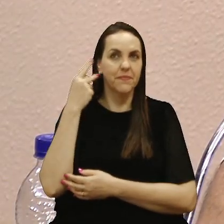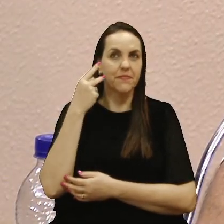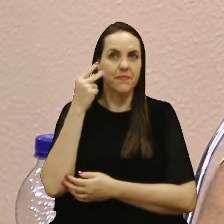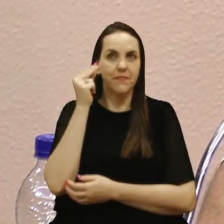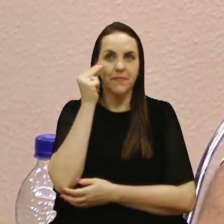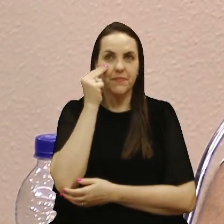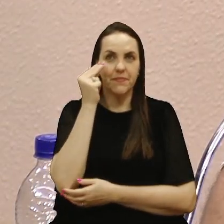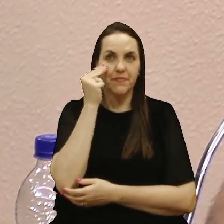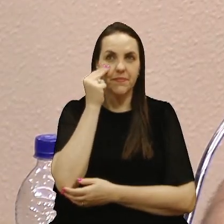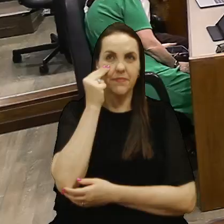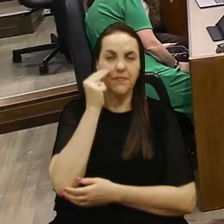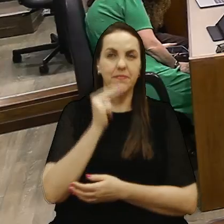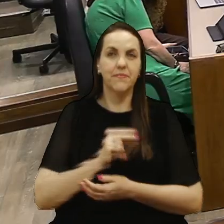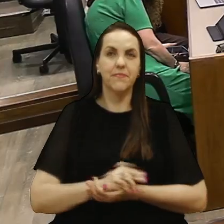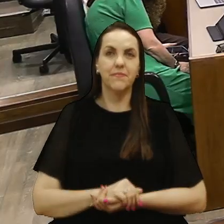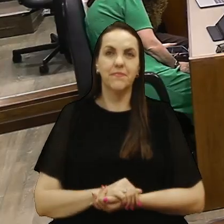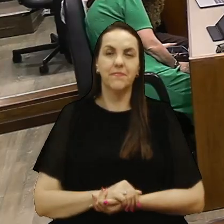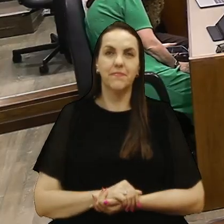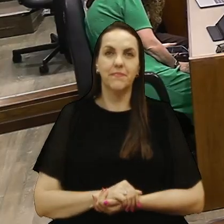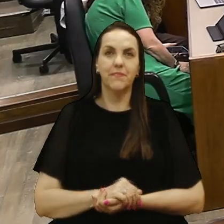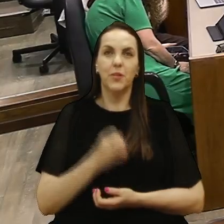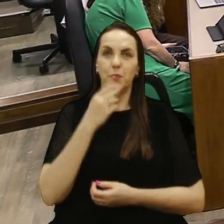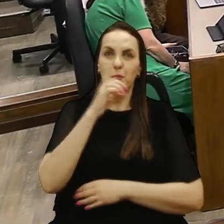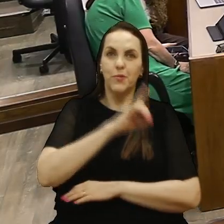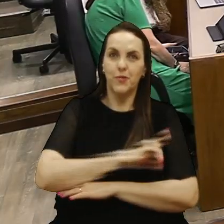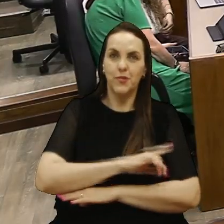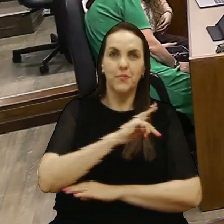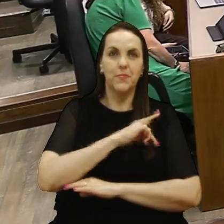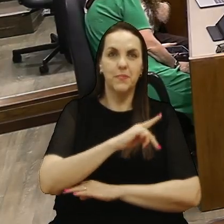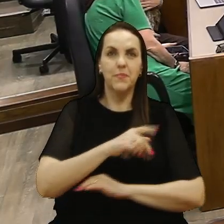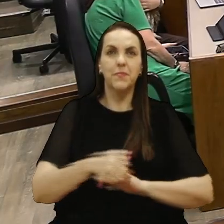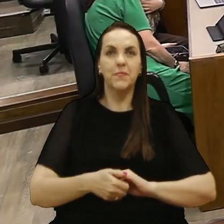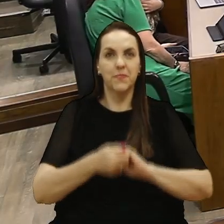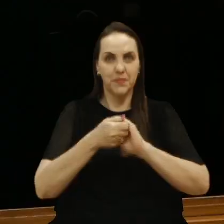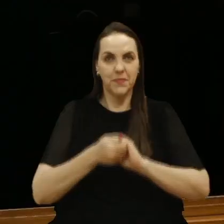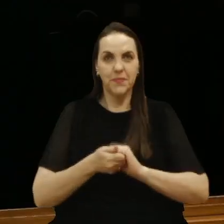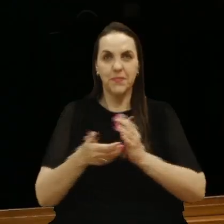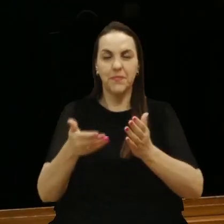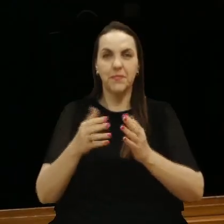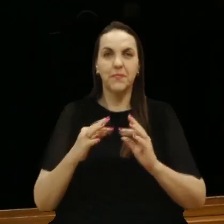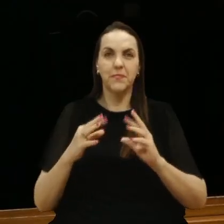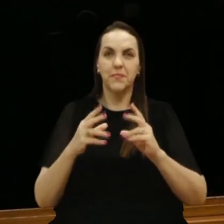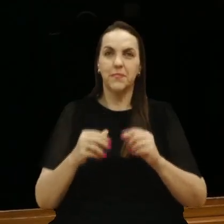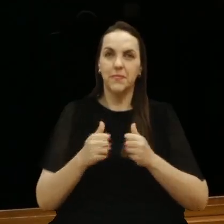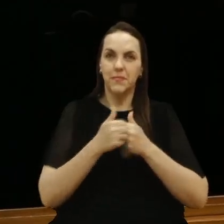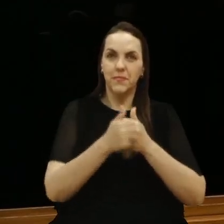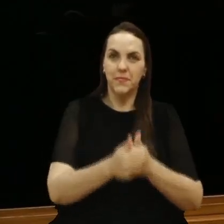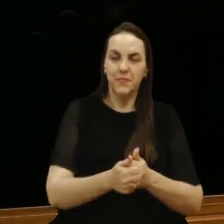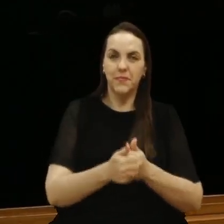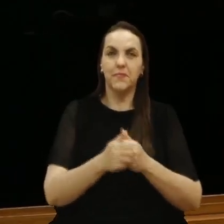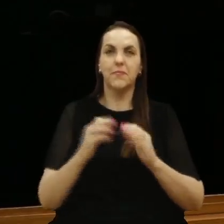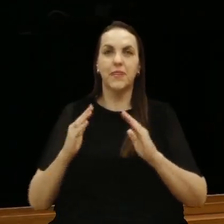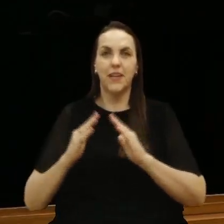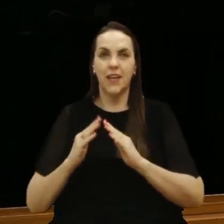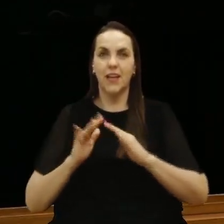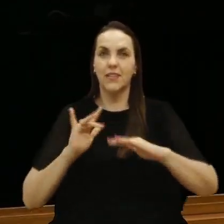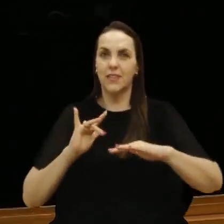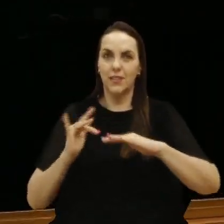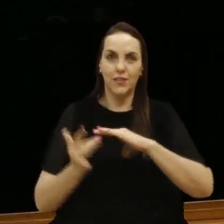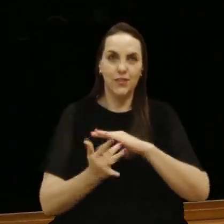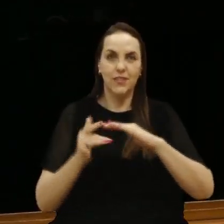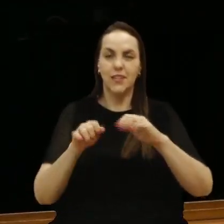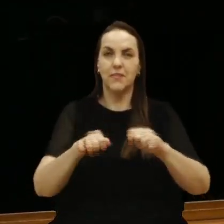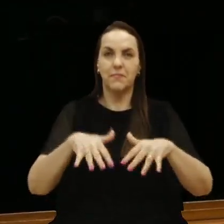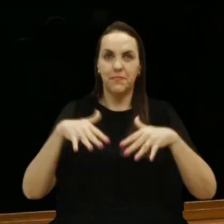Cláudio Libardi. Bom dia, presidente. Meus cumprimentos ao senhor, meus cumprimentos a quem nos acompanha de casa, também quem nos acompanha das redes sociais do plenário. Queria